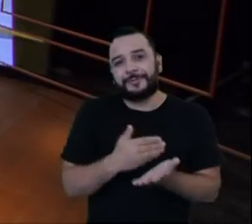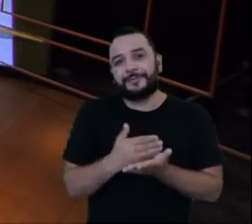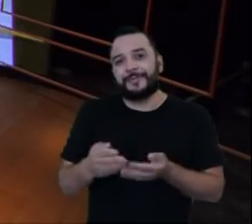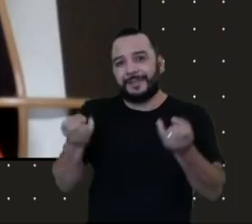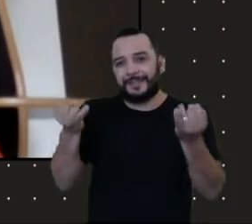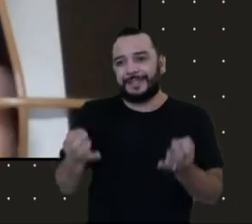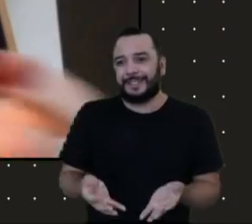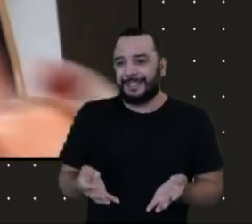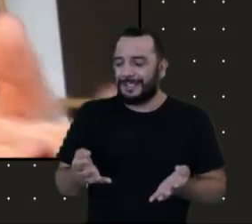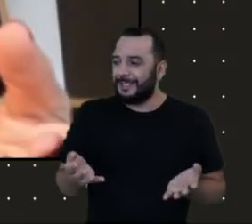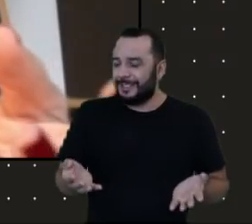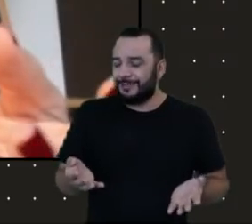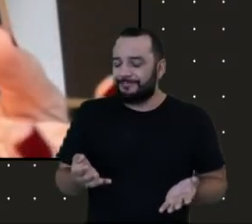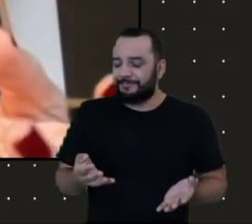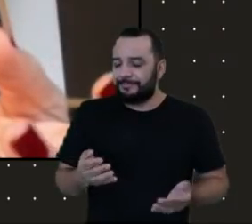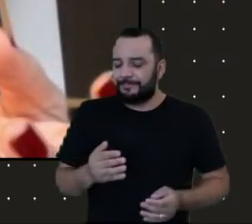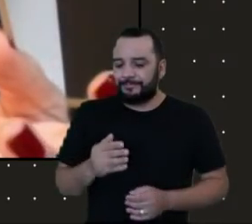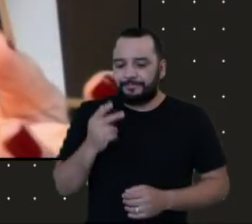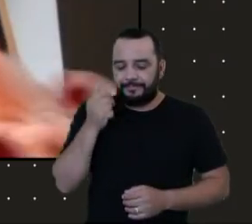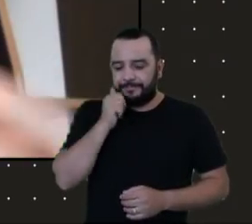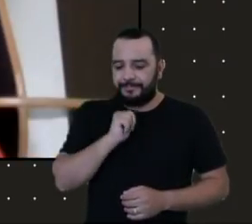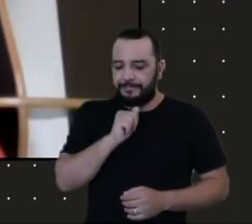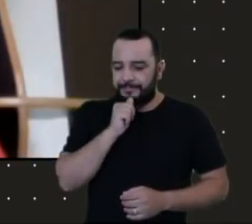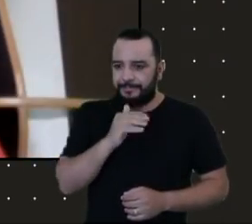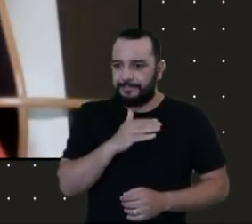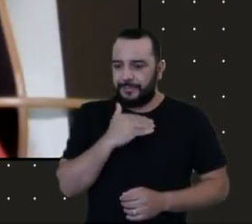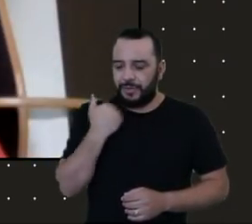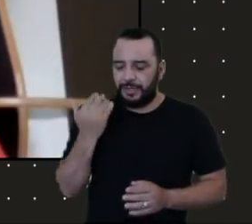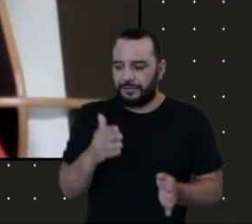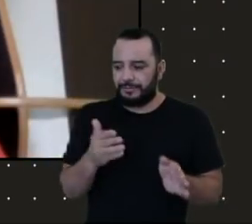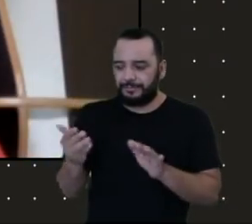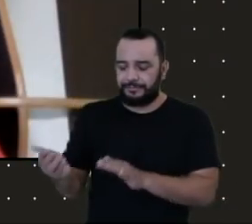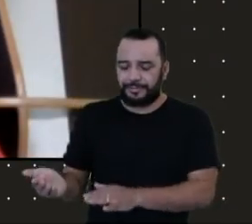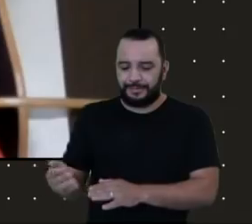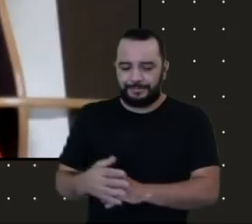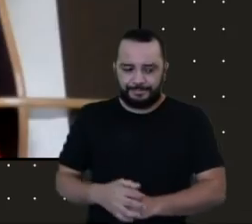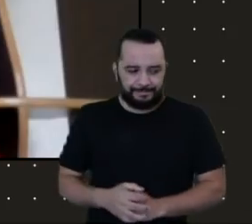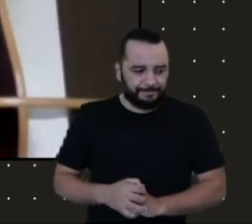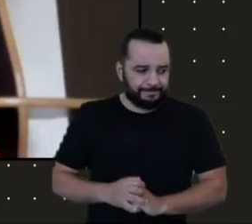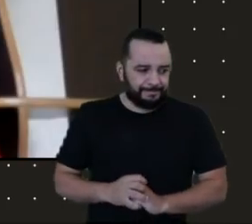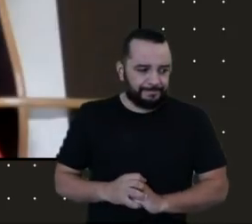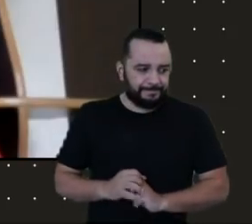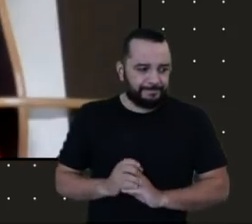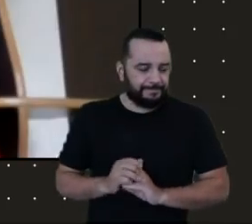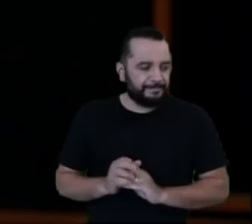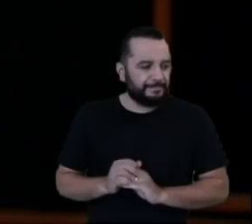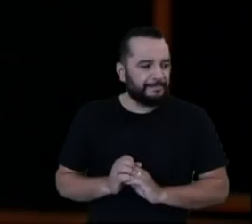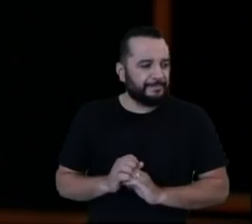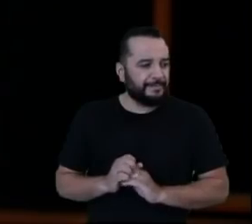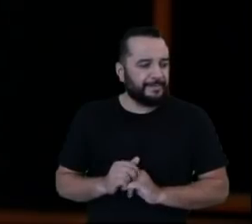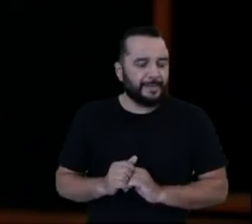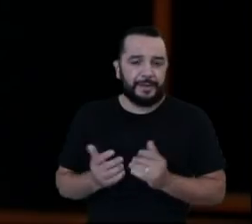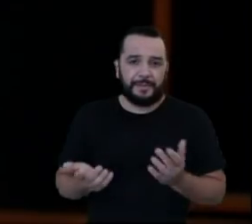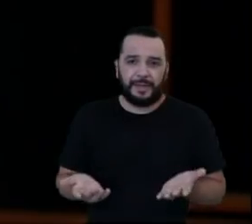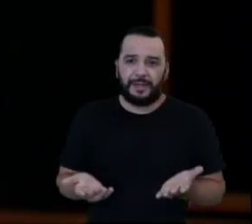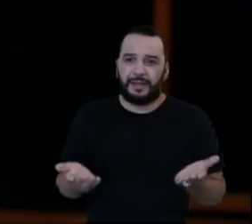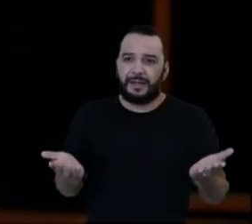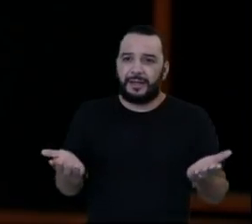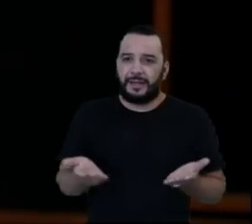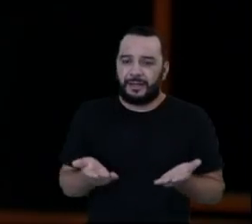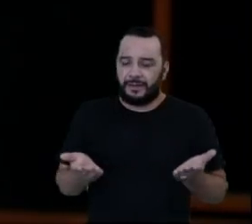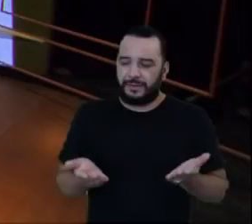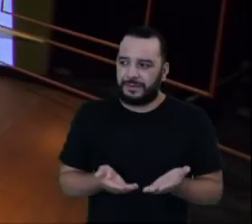pelo Perdas e Ganhos logo a seguir. E eu acho que tem que ser por aí. Então, eu comecei escrevendo